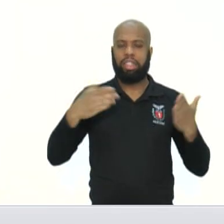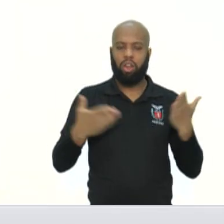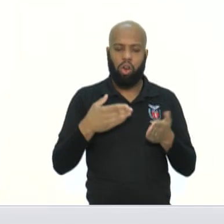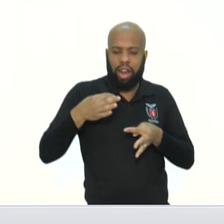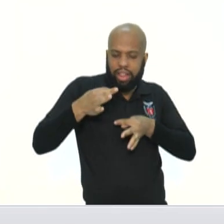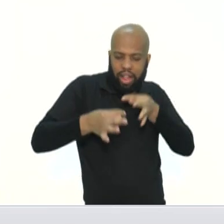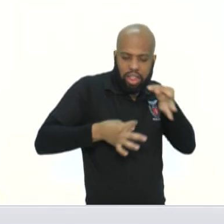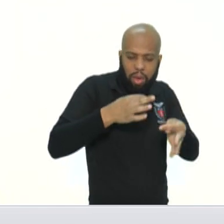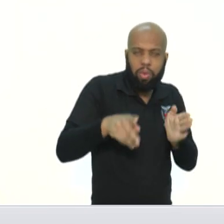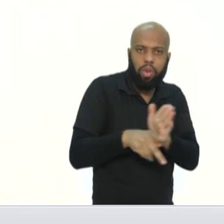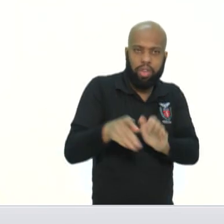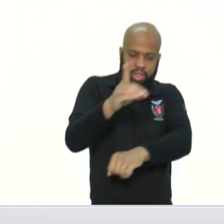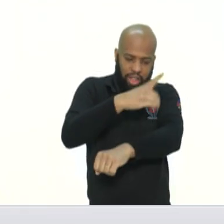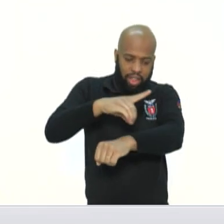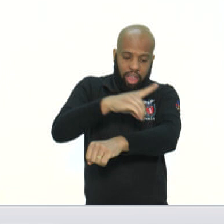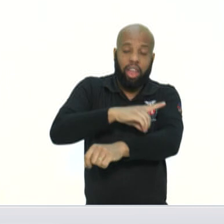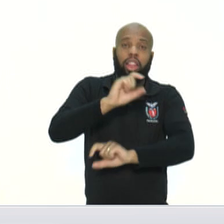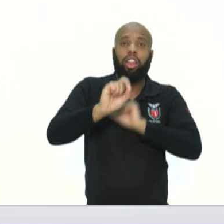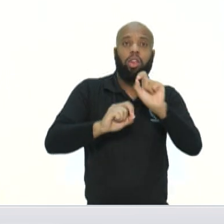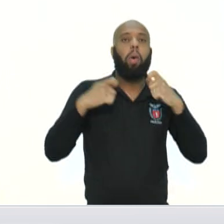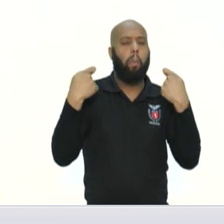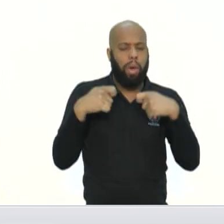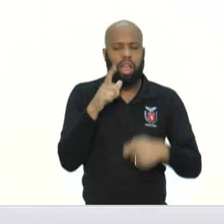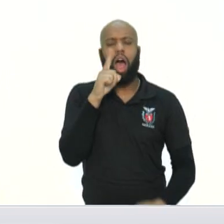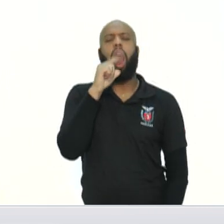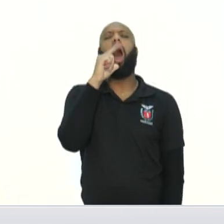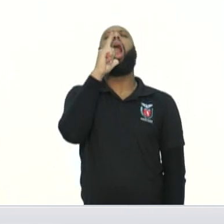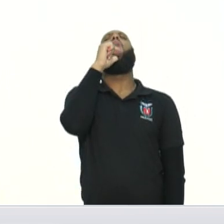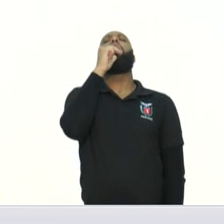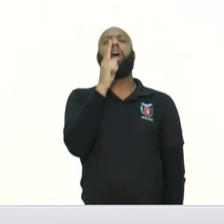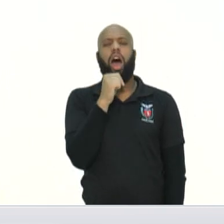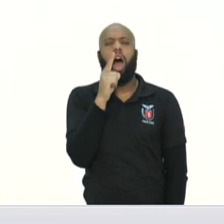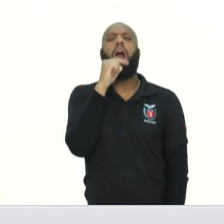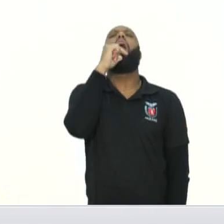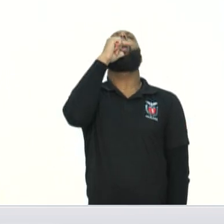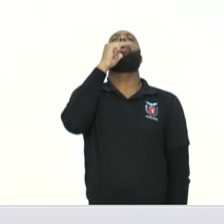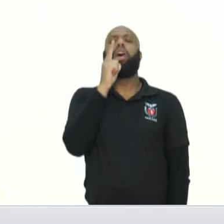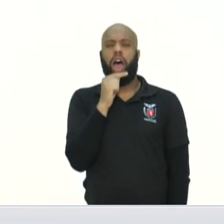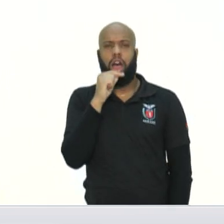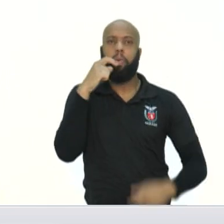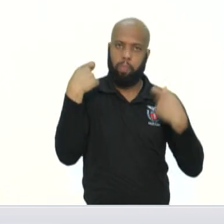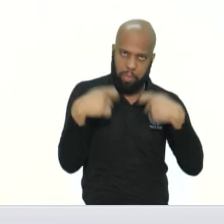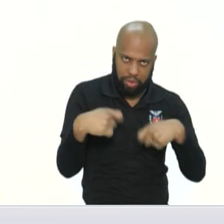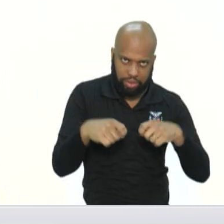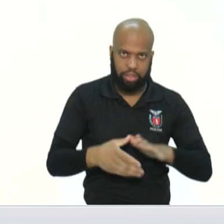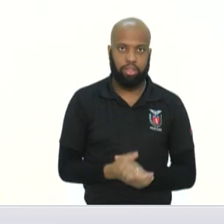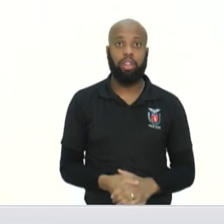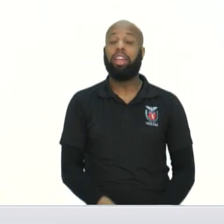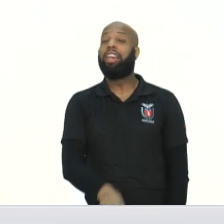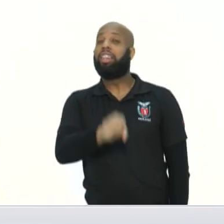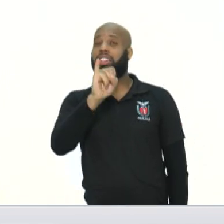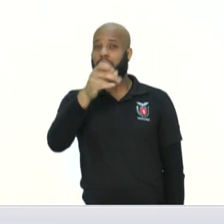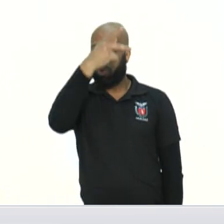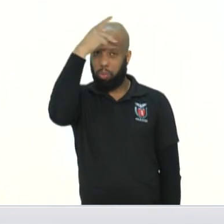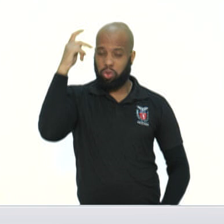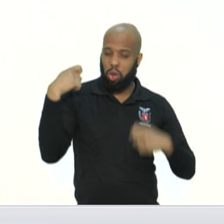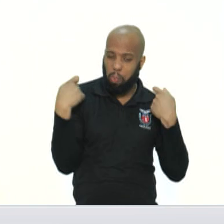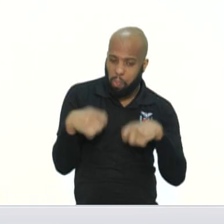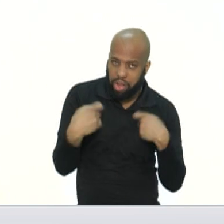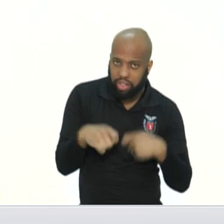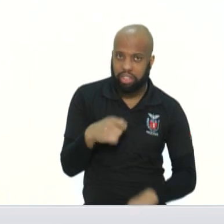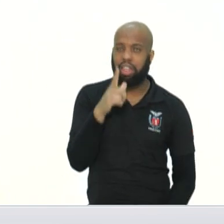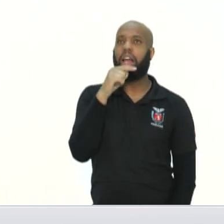tratamento da dengue, temos a ingestão de muita água, mais do que o normal, certo? Se uma pessoa precisa